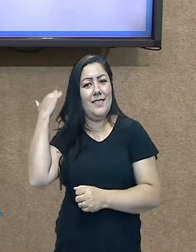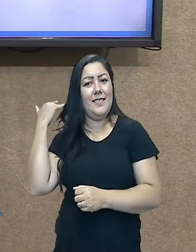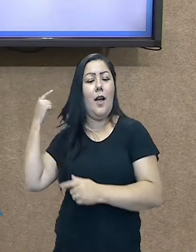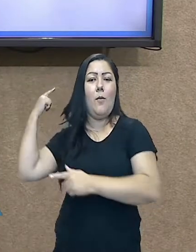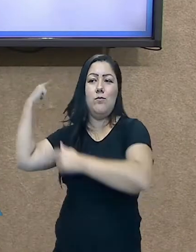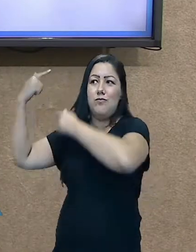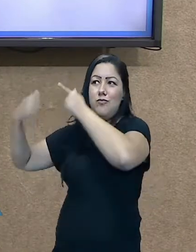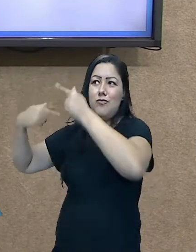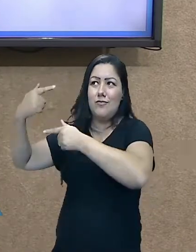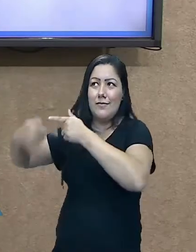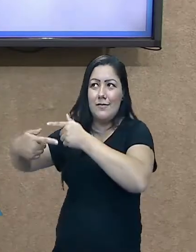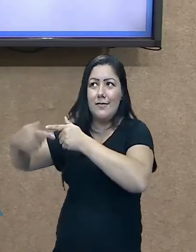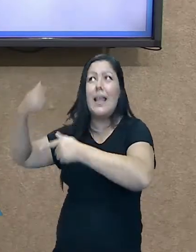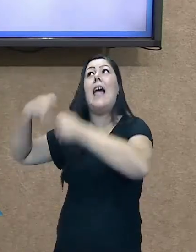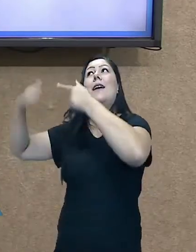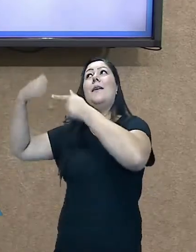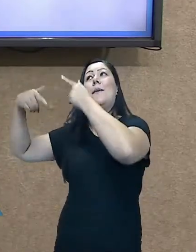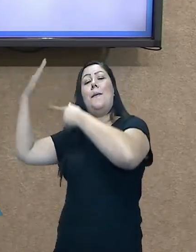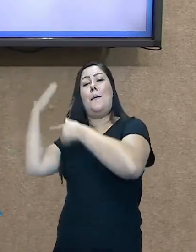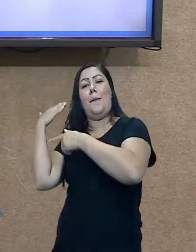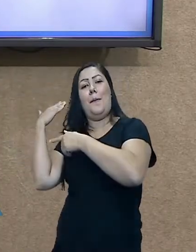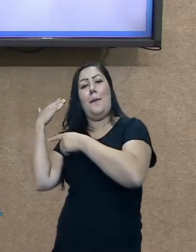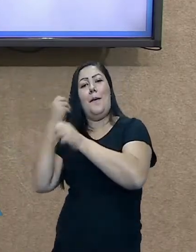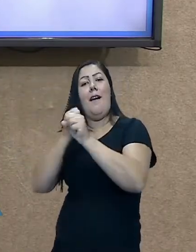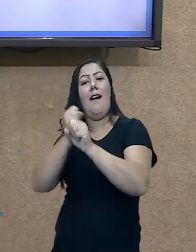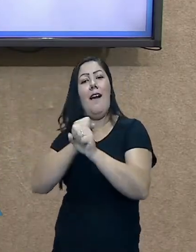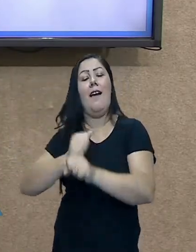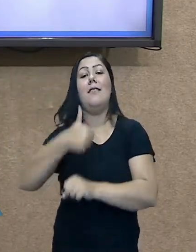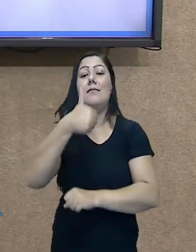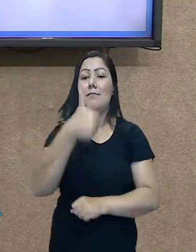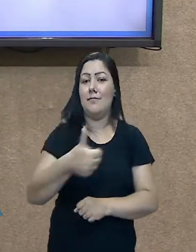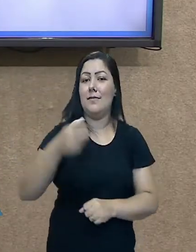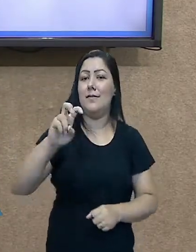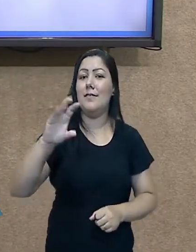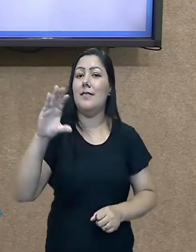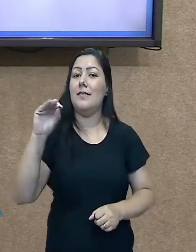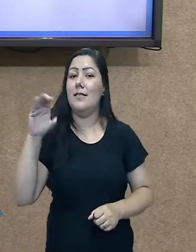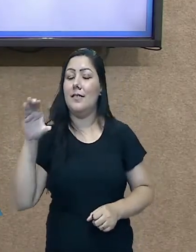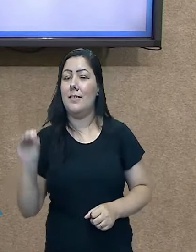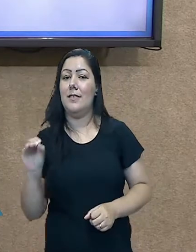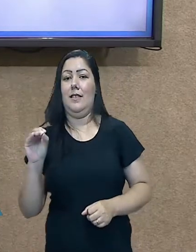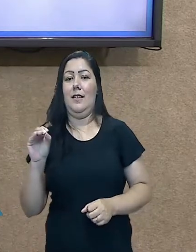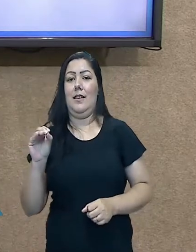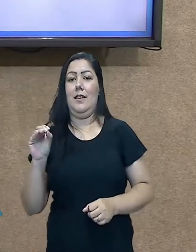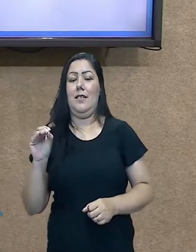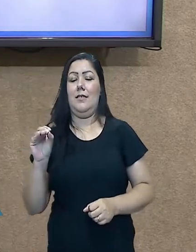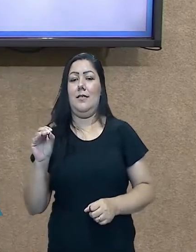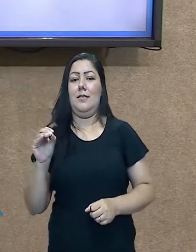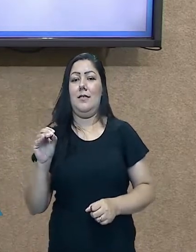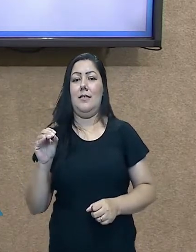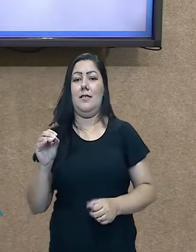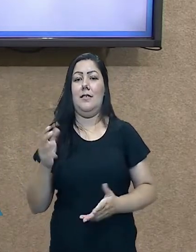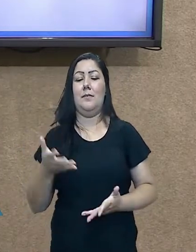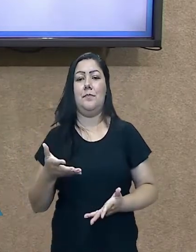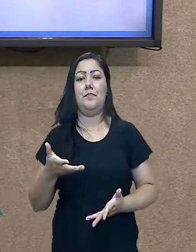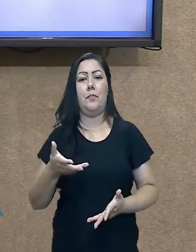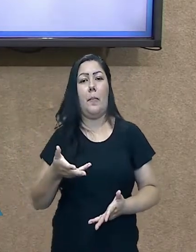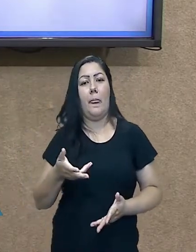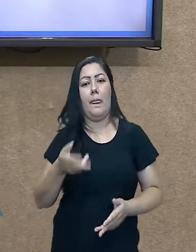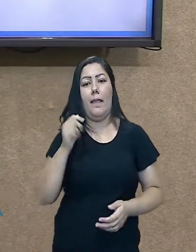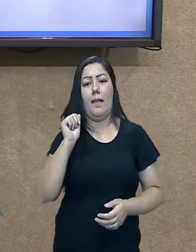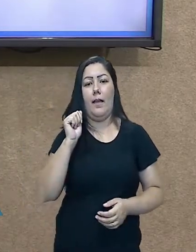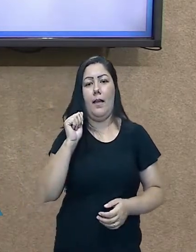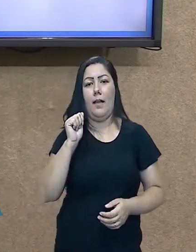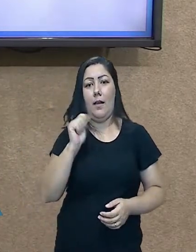história, lá em 1500, com a chegada dos primeiros europeus aqui. Na